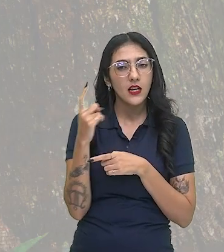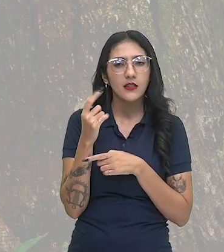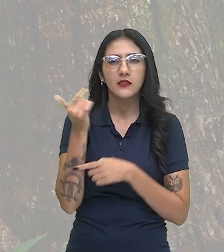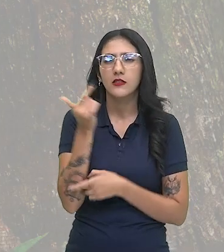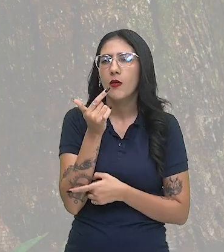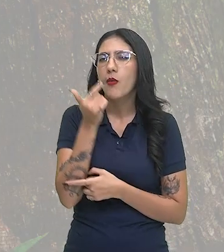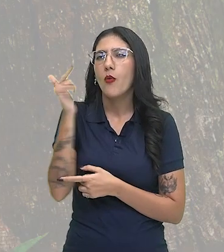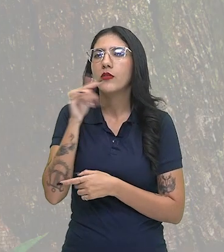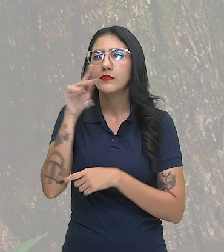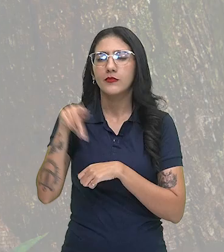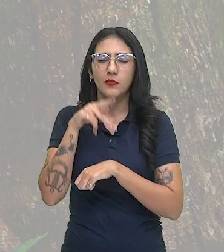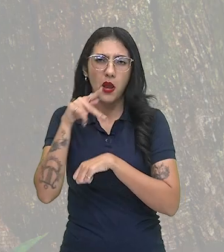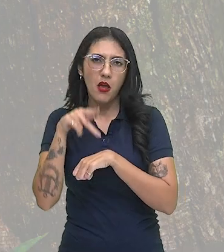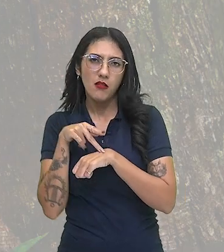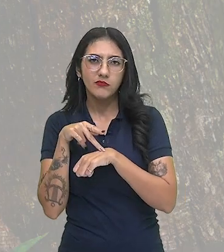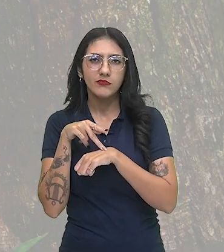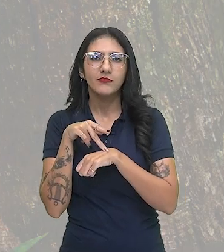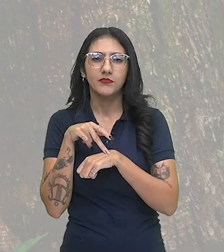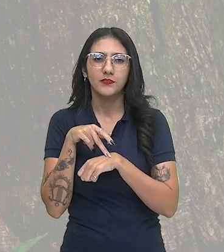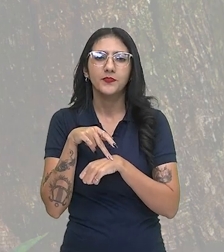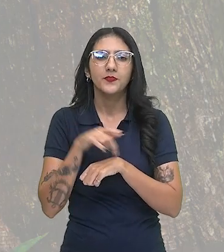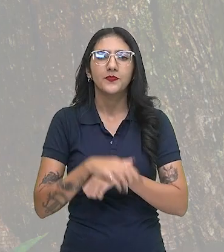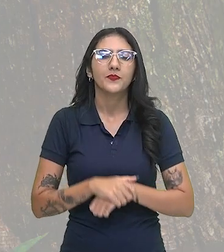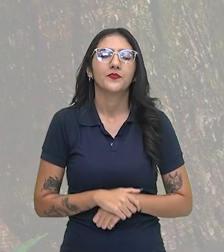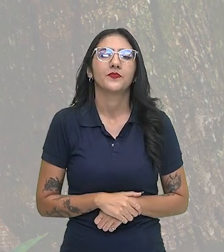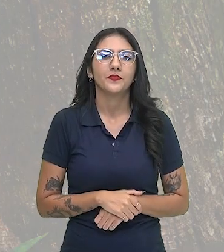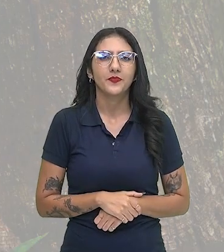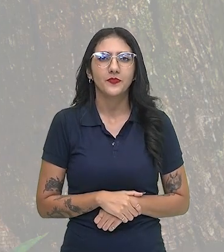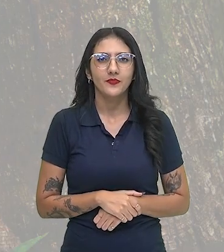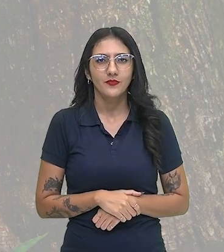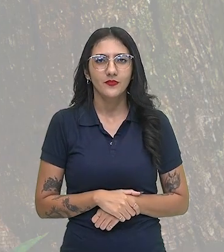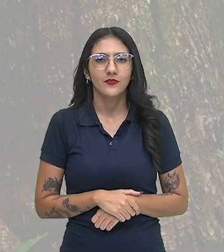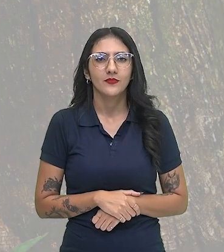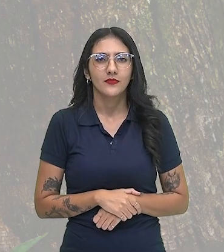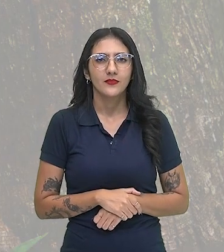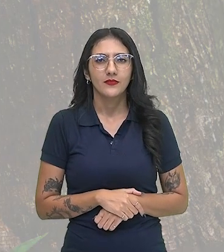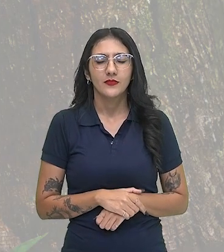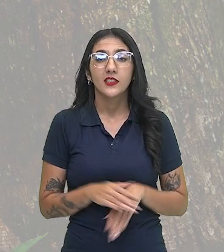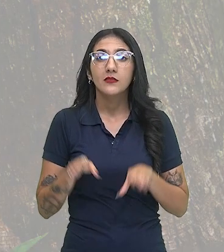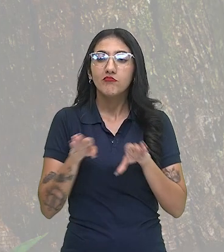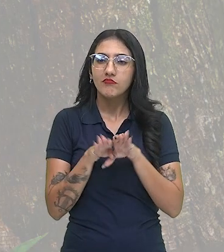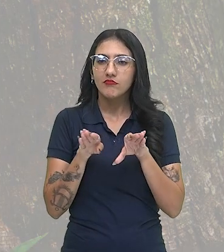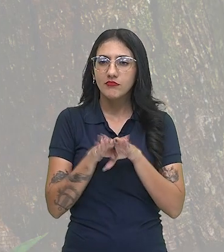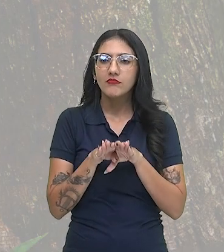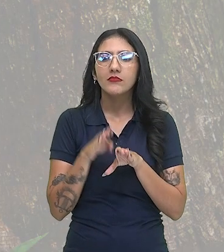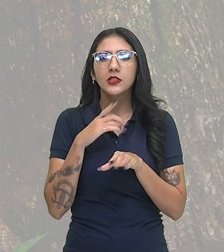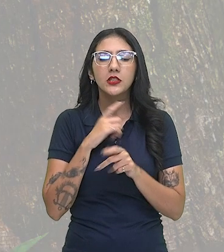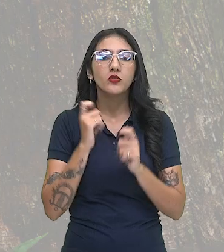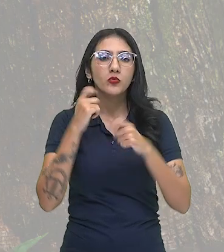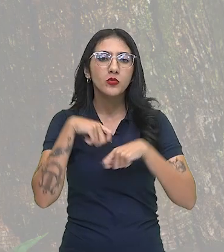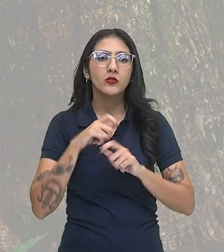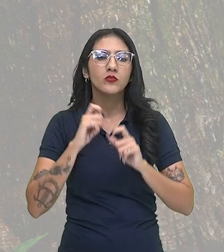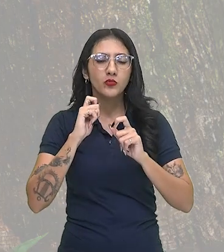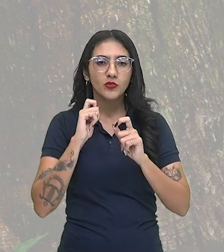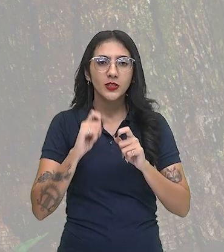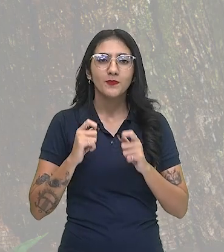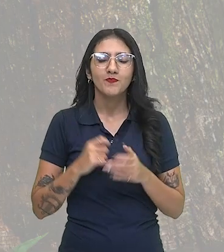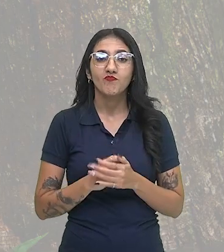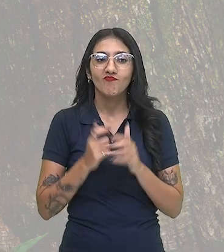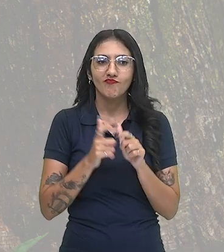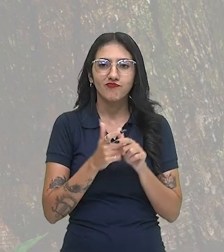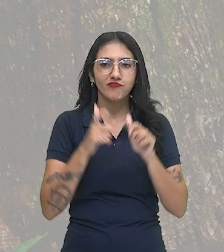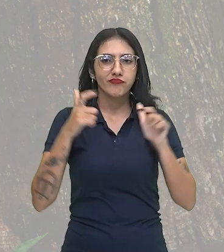mercado internacional. E, a partir dela, também houve a maior transformação